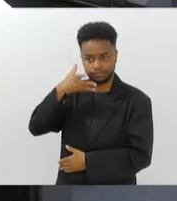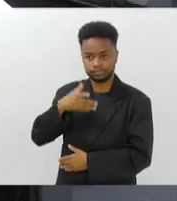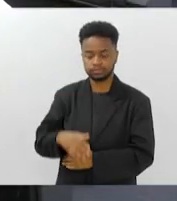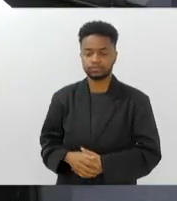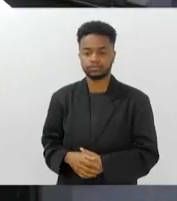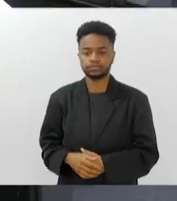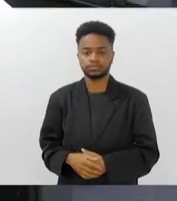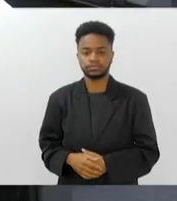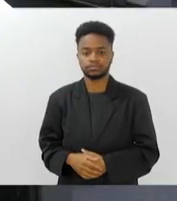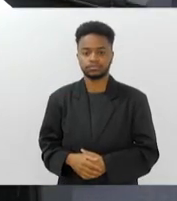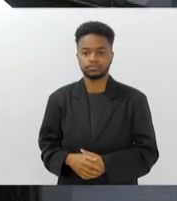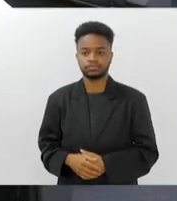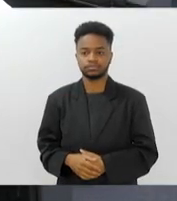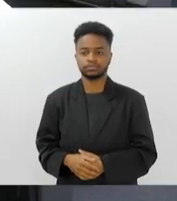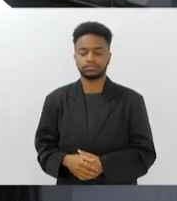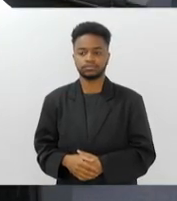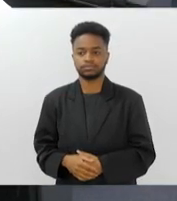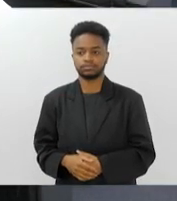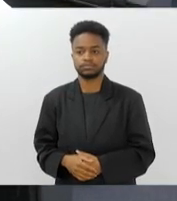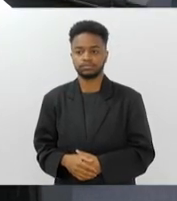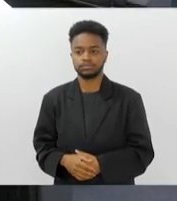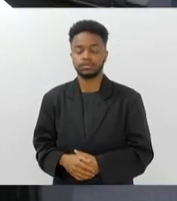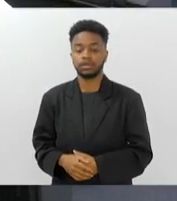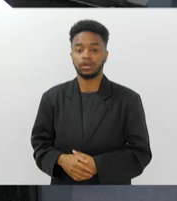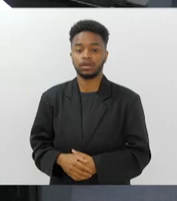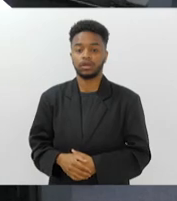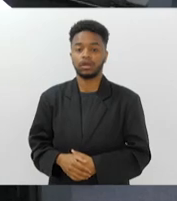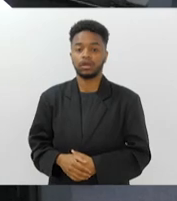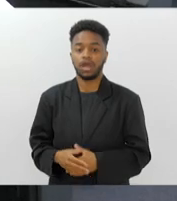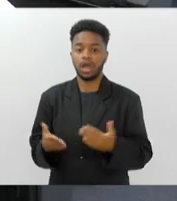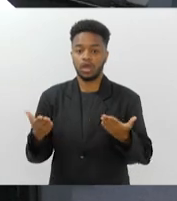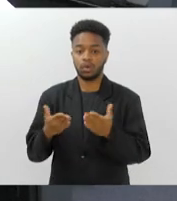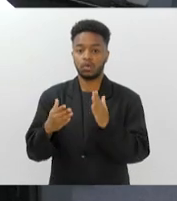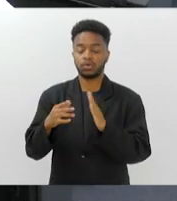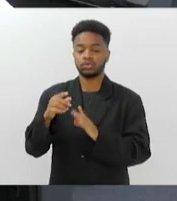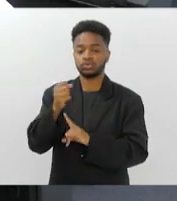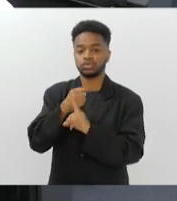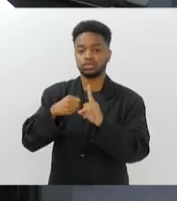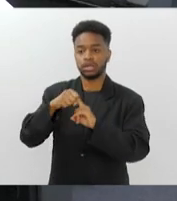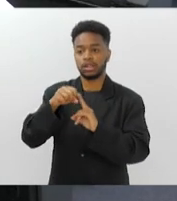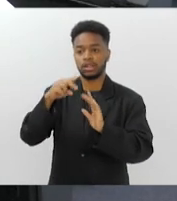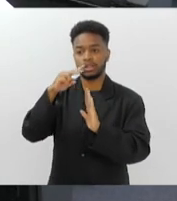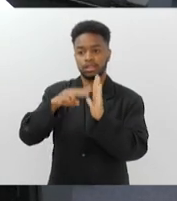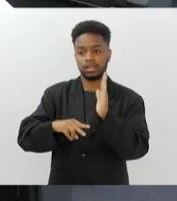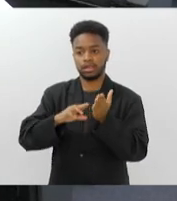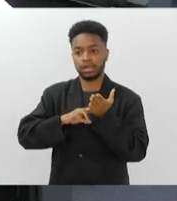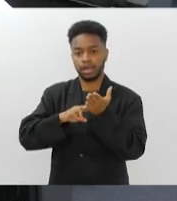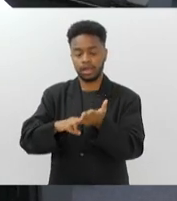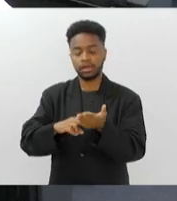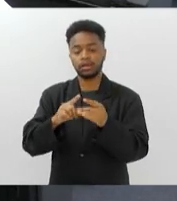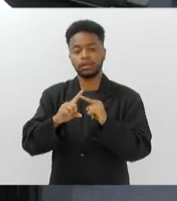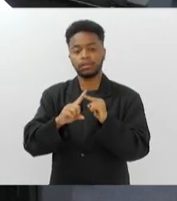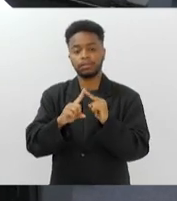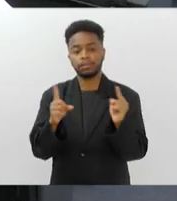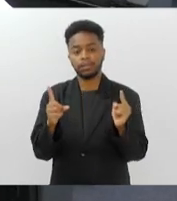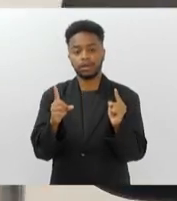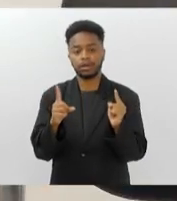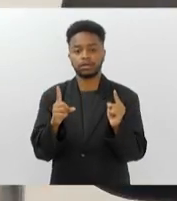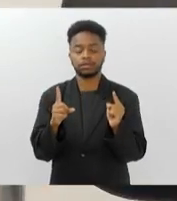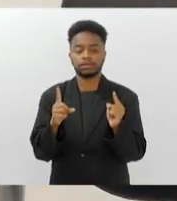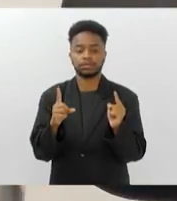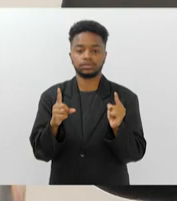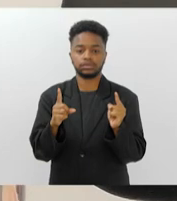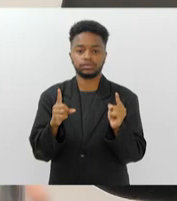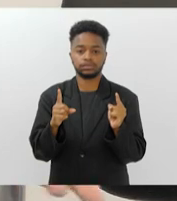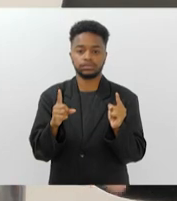martar Rocha vai ser lida a carta da sociedade mas evidentemente